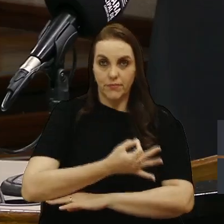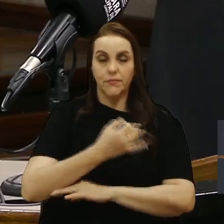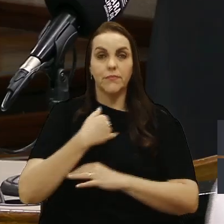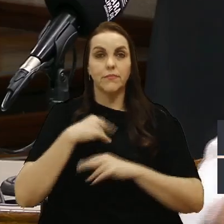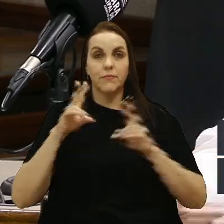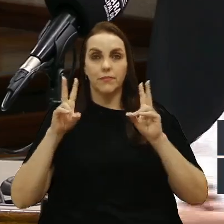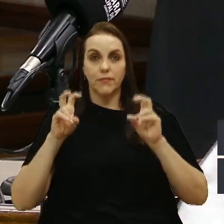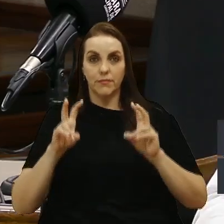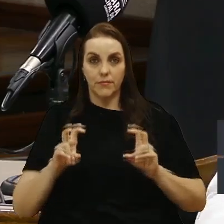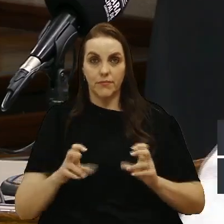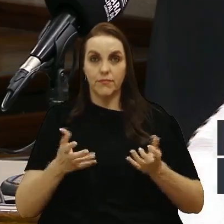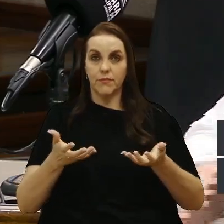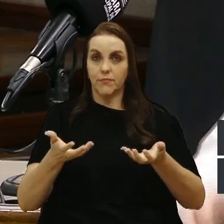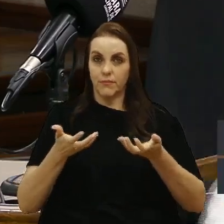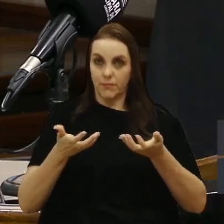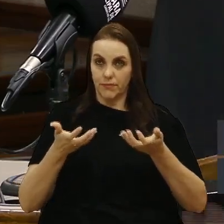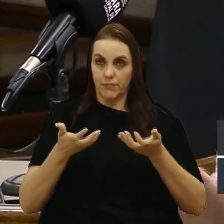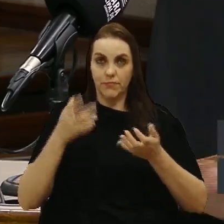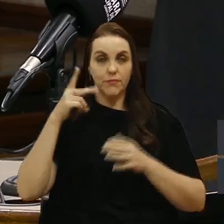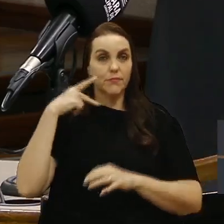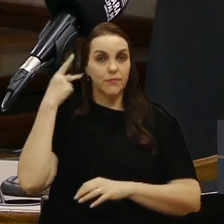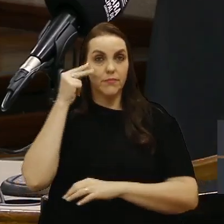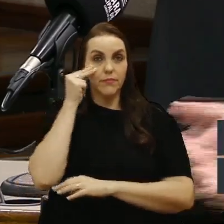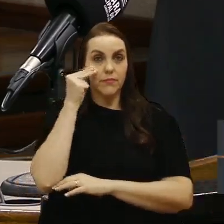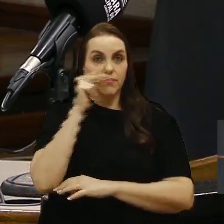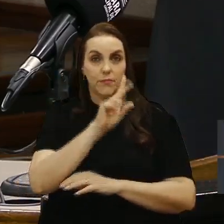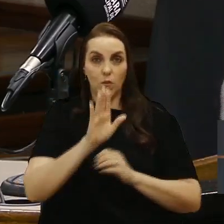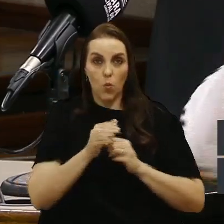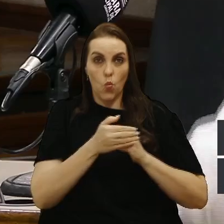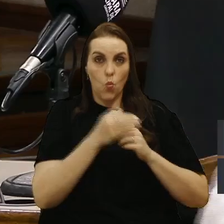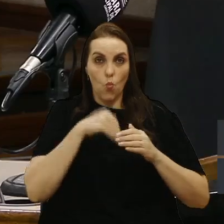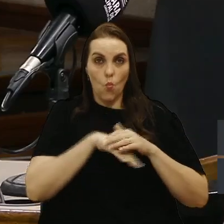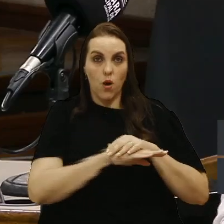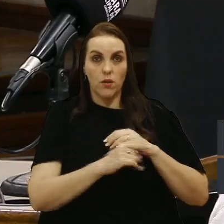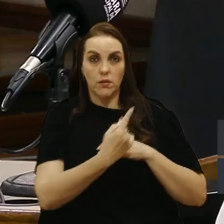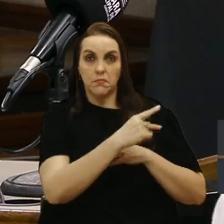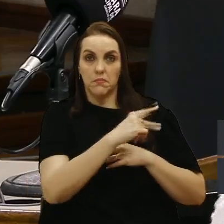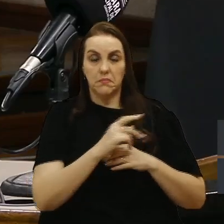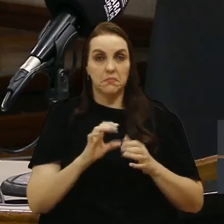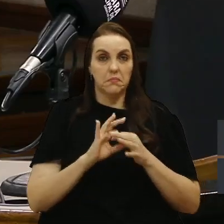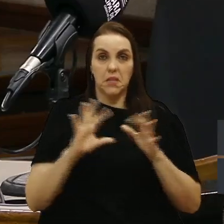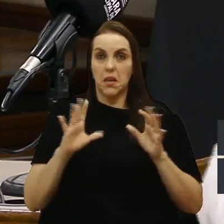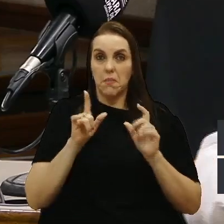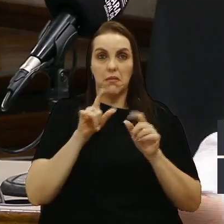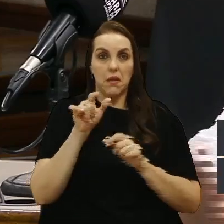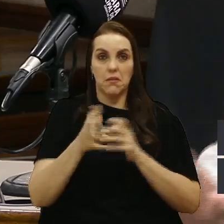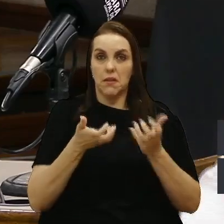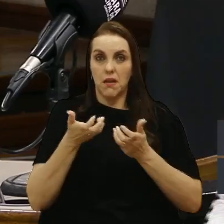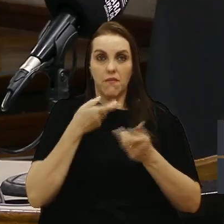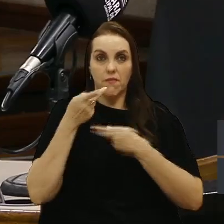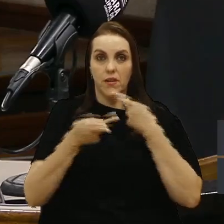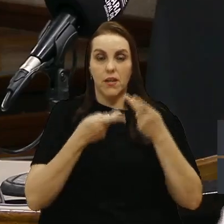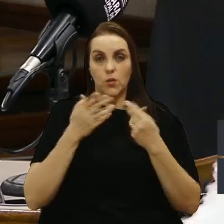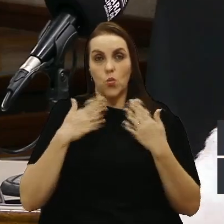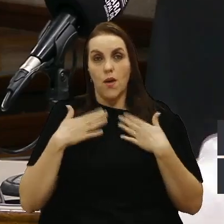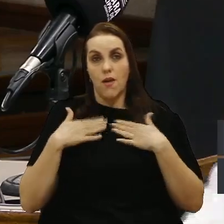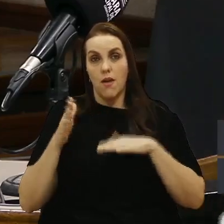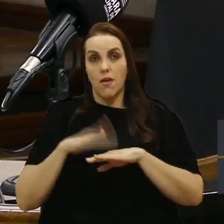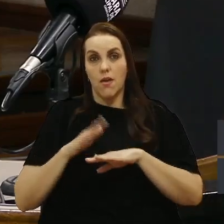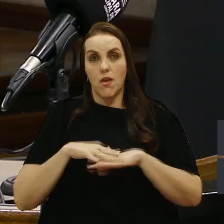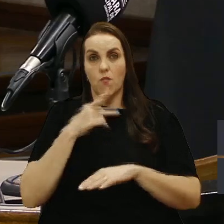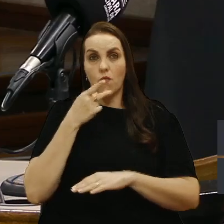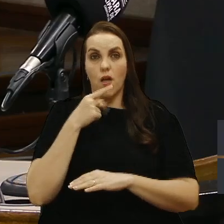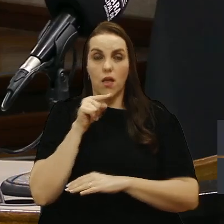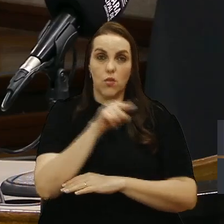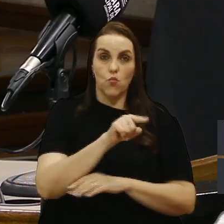eu quiser. Eu acho que o vereador Cláudio que guarde para ele, ou se ele quiser falar também tem a liberdade de falar o que ele quiser. Não vai ser eu que vou querer dizer o que é para o